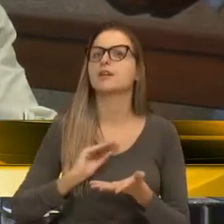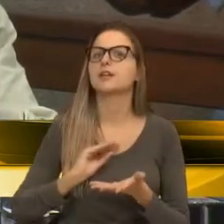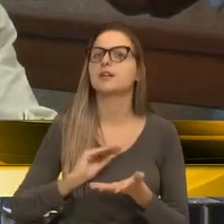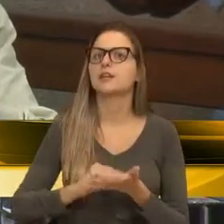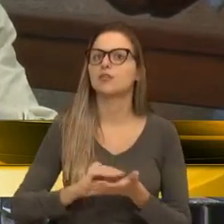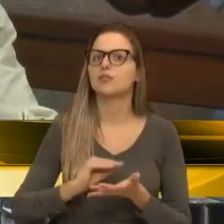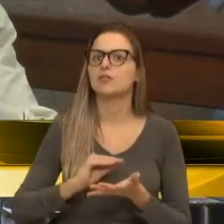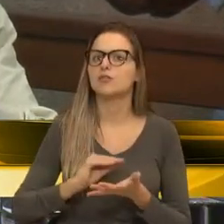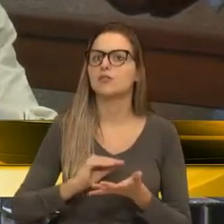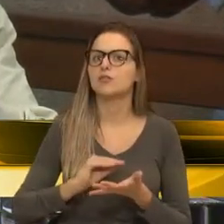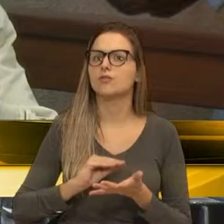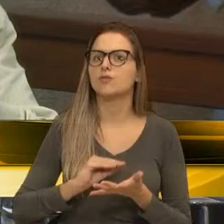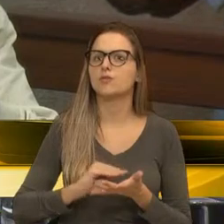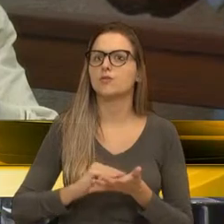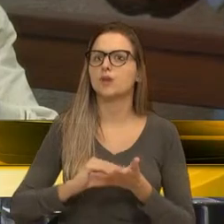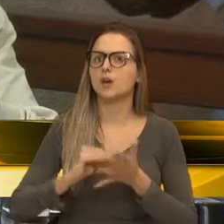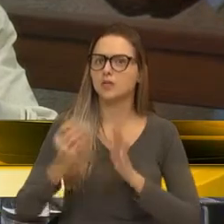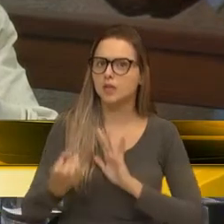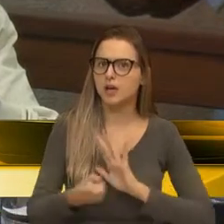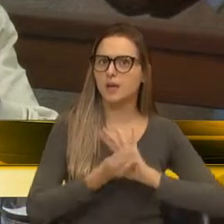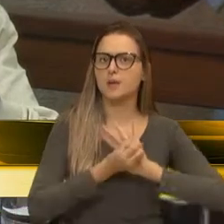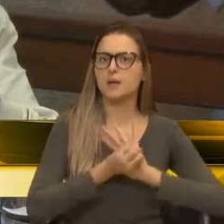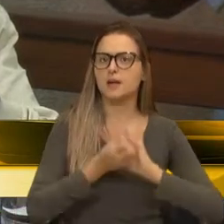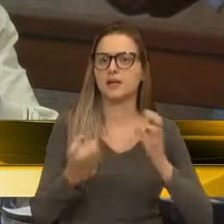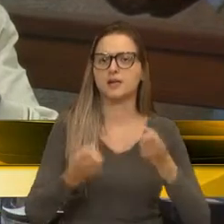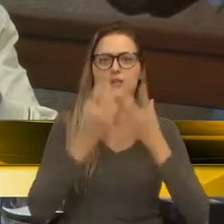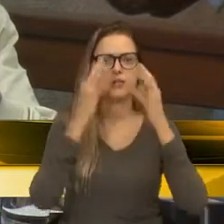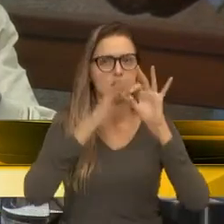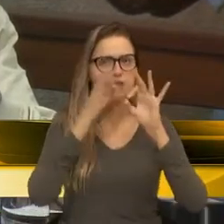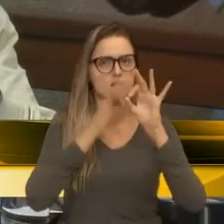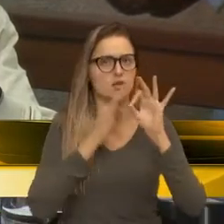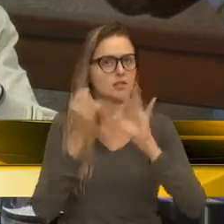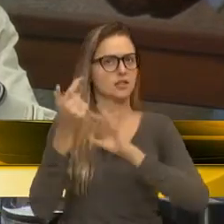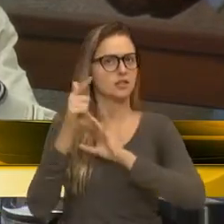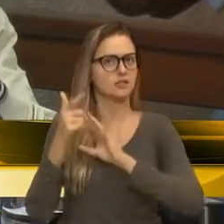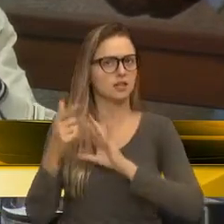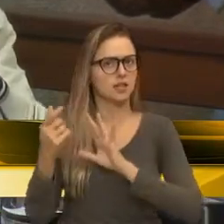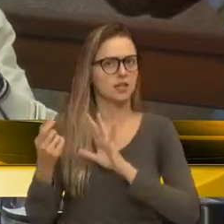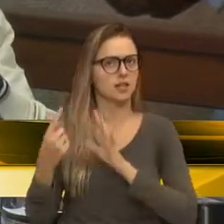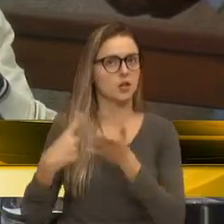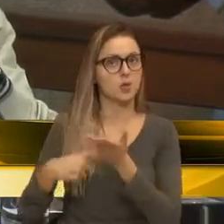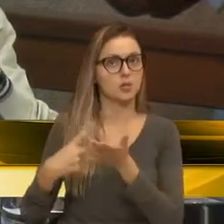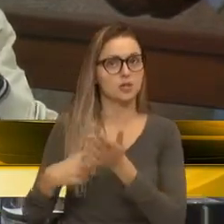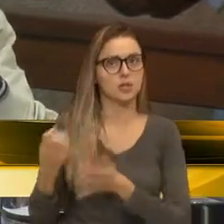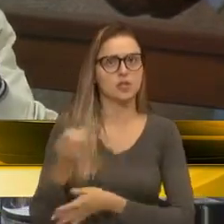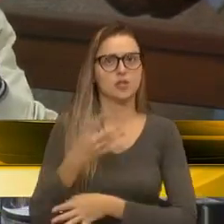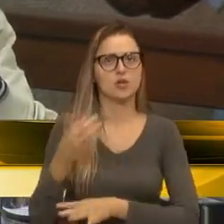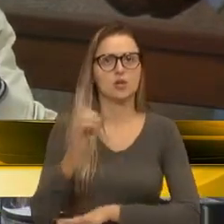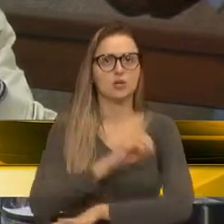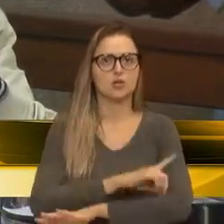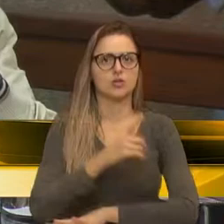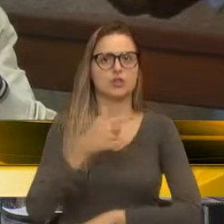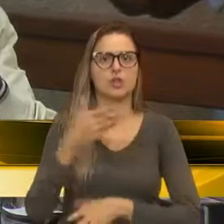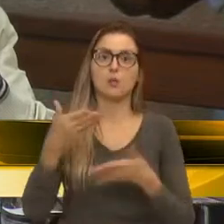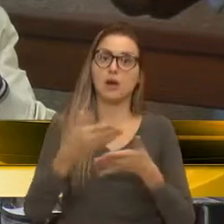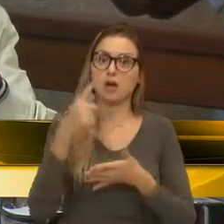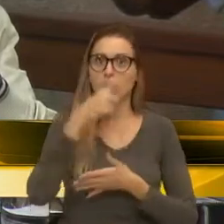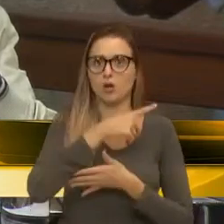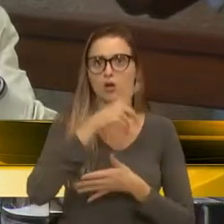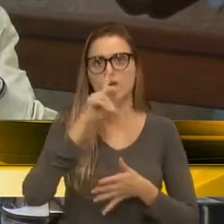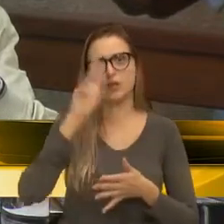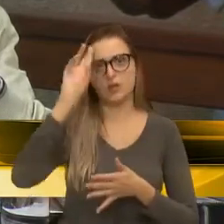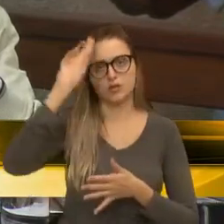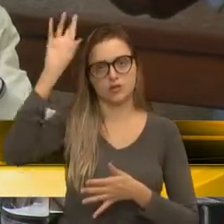pro bem da marca Festa da Uva, que não se marque nova edição sob a administração desse gestor. Isso aqui